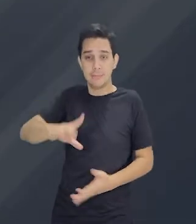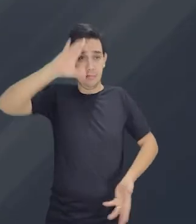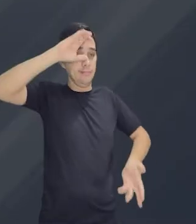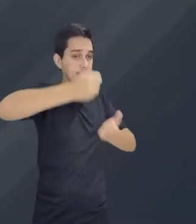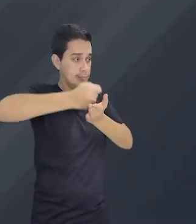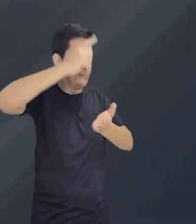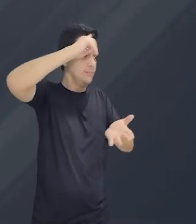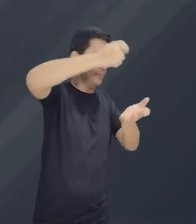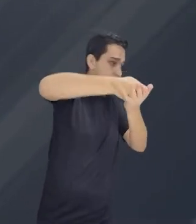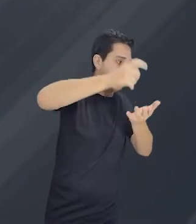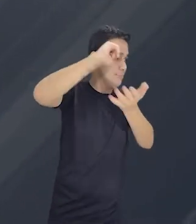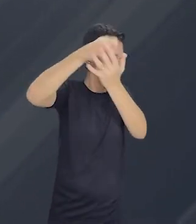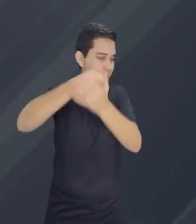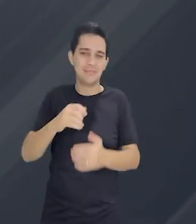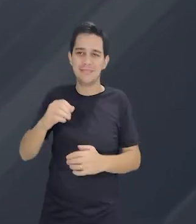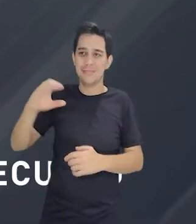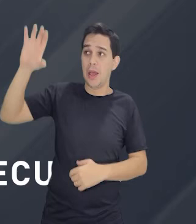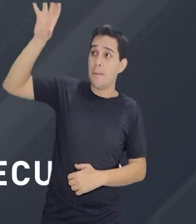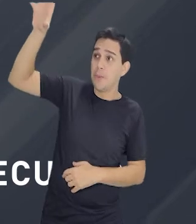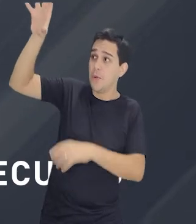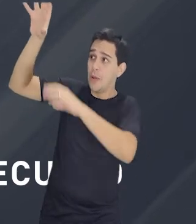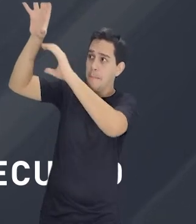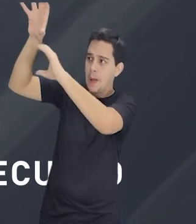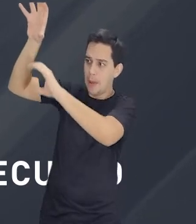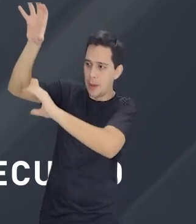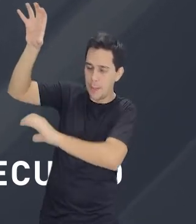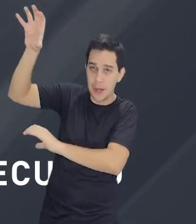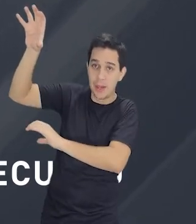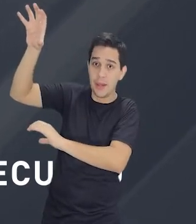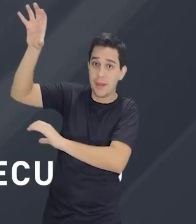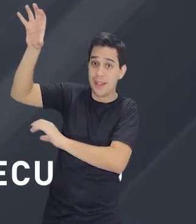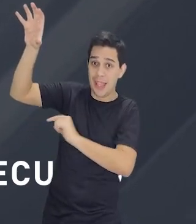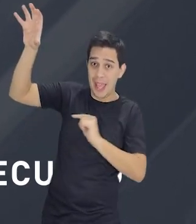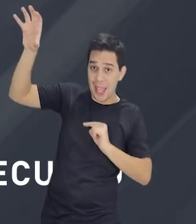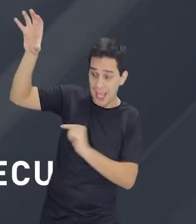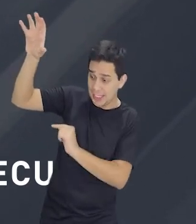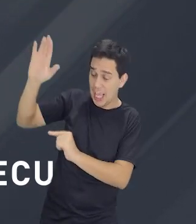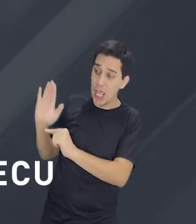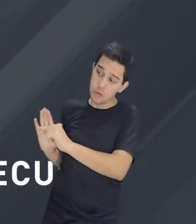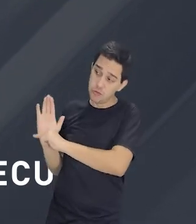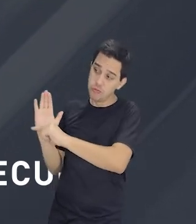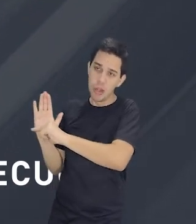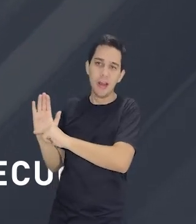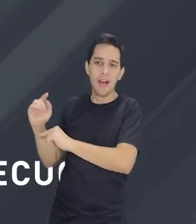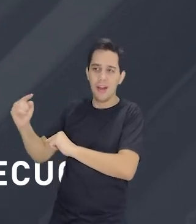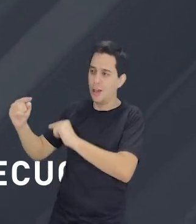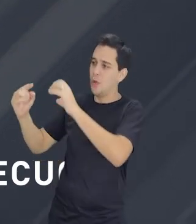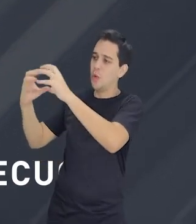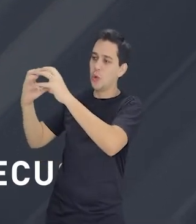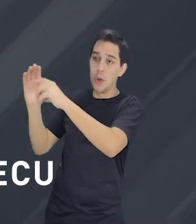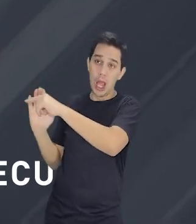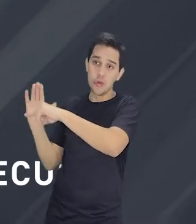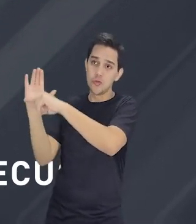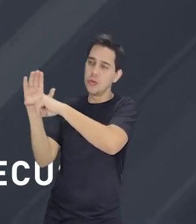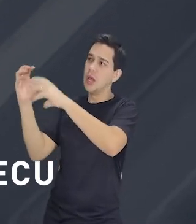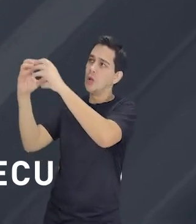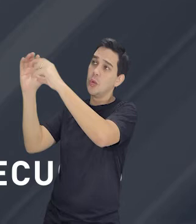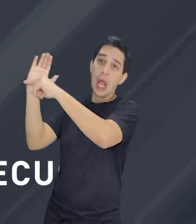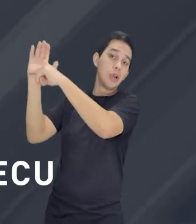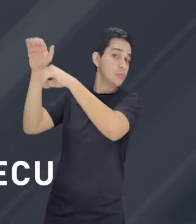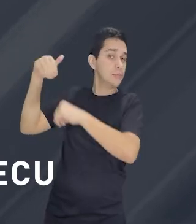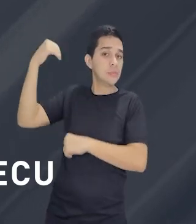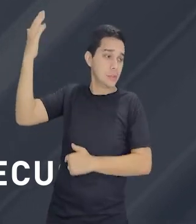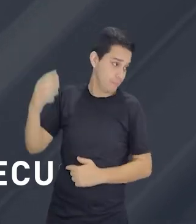também comprovados, né? Buscando sempre o alcance da máxima eficiência da atuação dos órgãos de execução e, assim, entregar